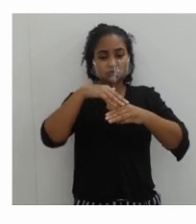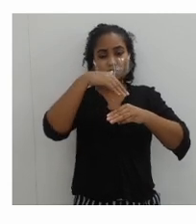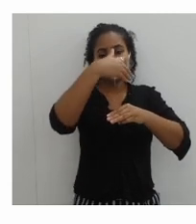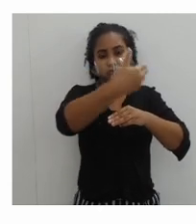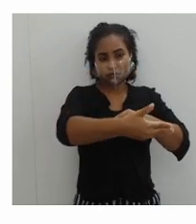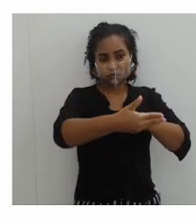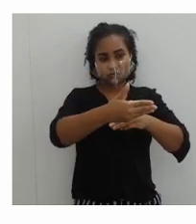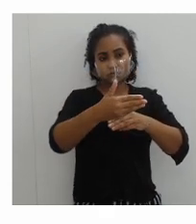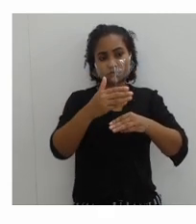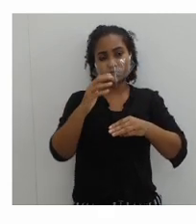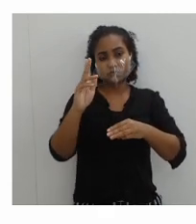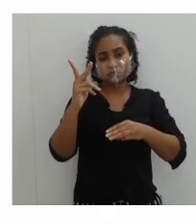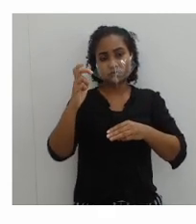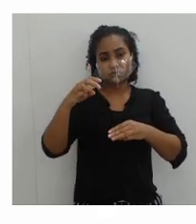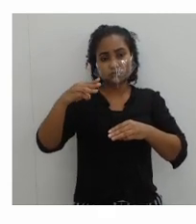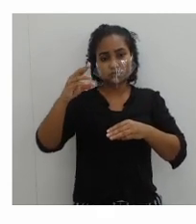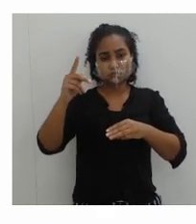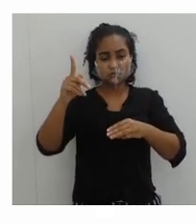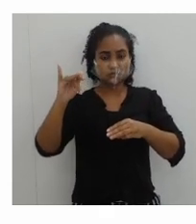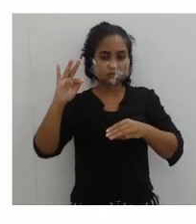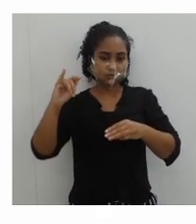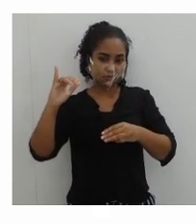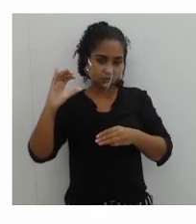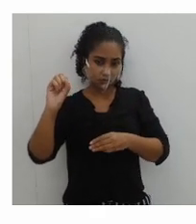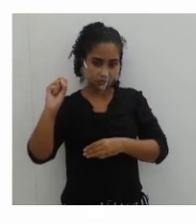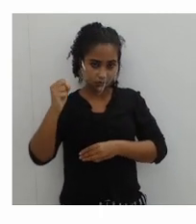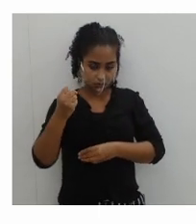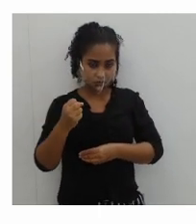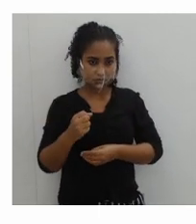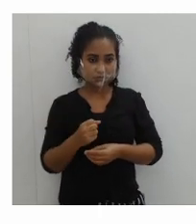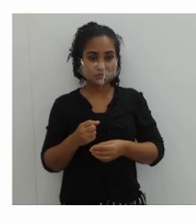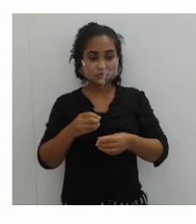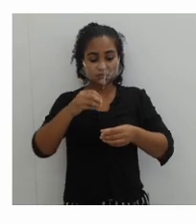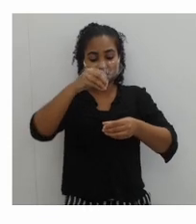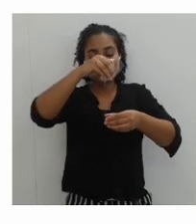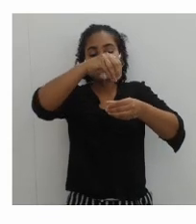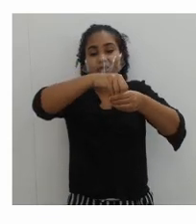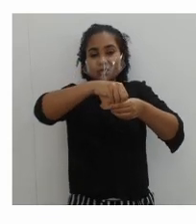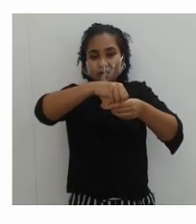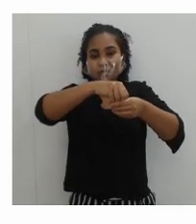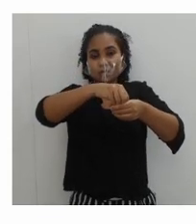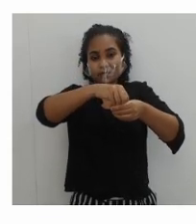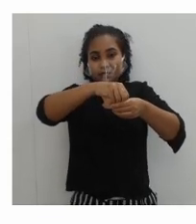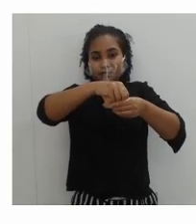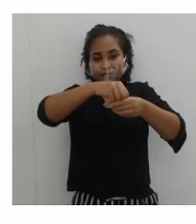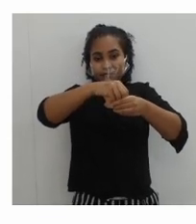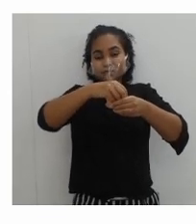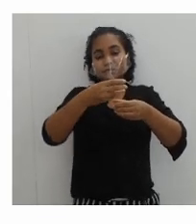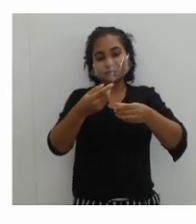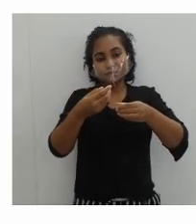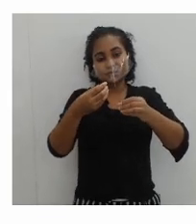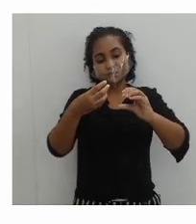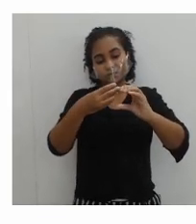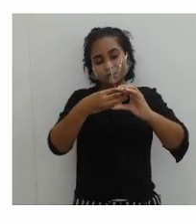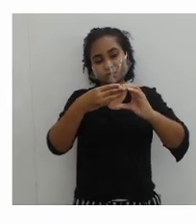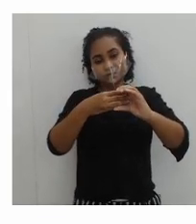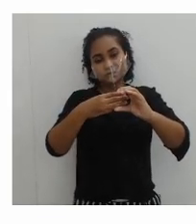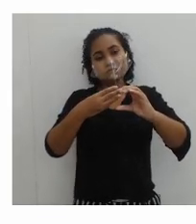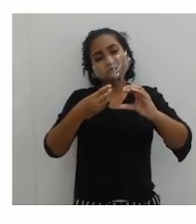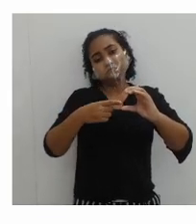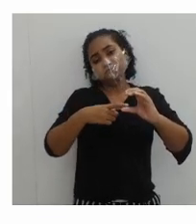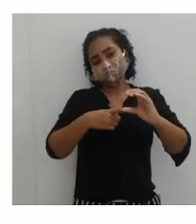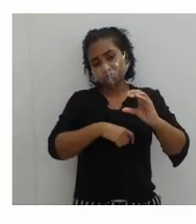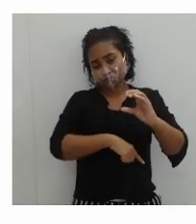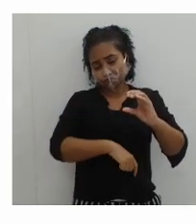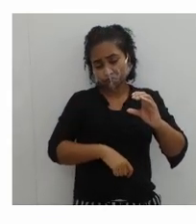e hemoparasitas. Endoparasitas, o nome já diz, dentro, são aqueles que se alojam no interior do organismo